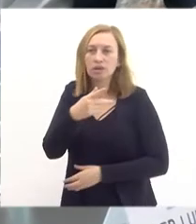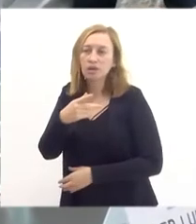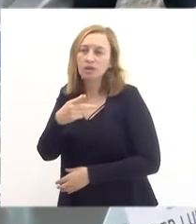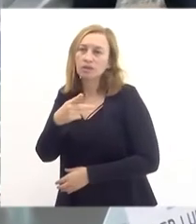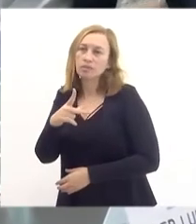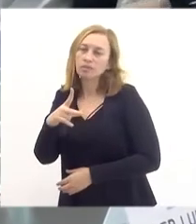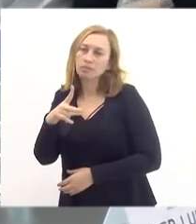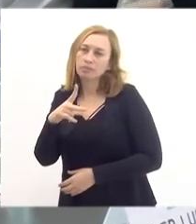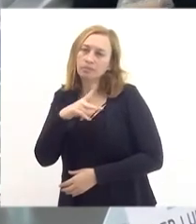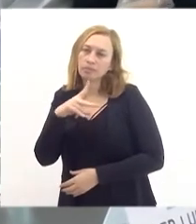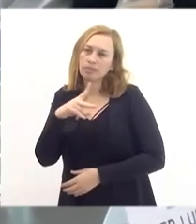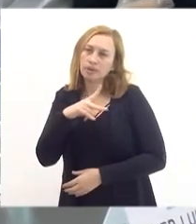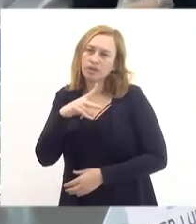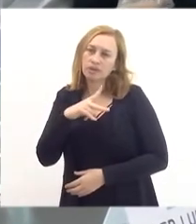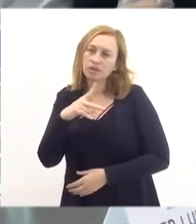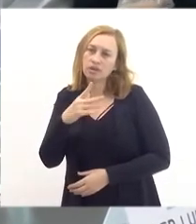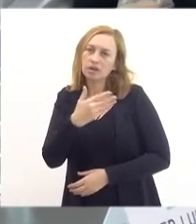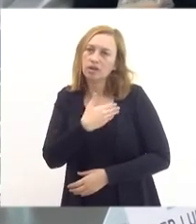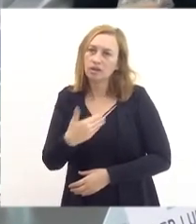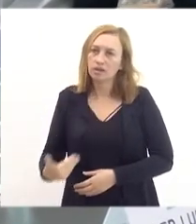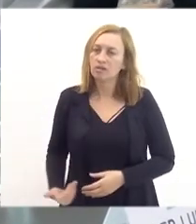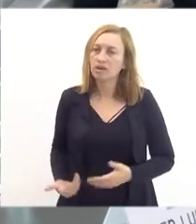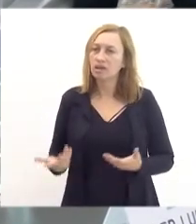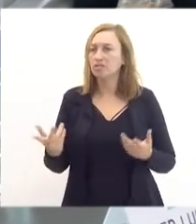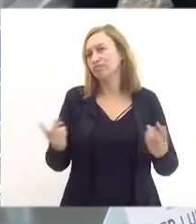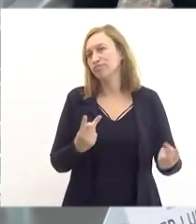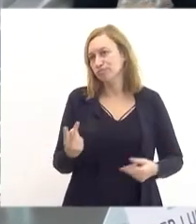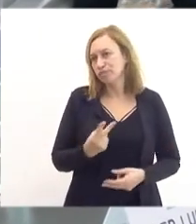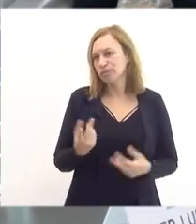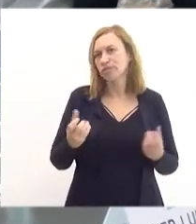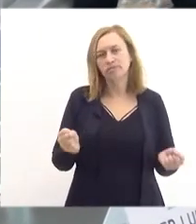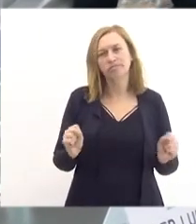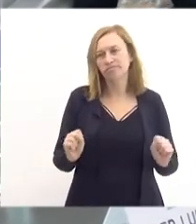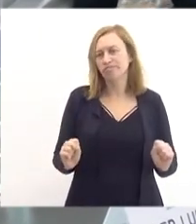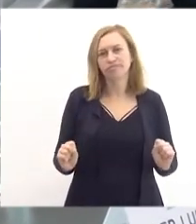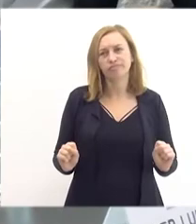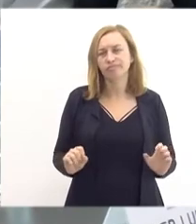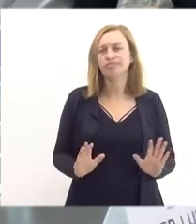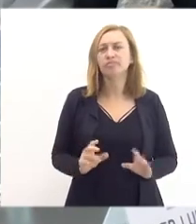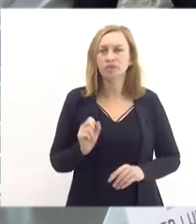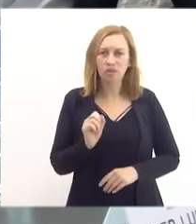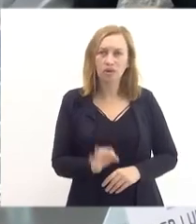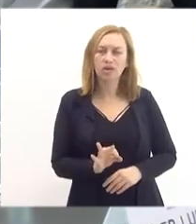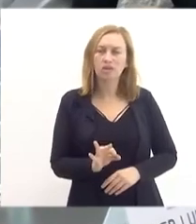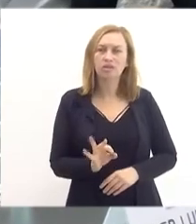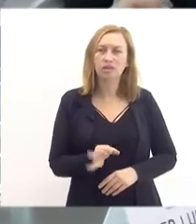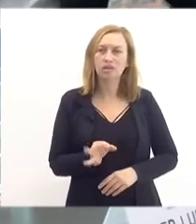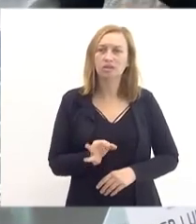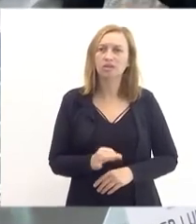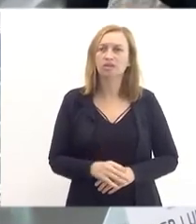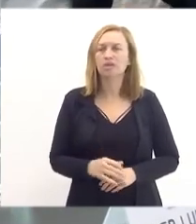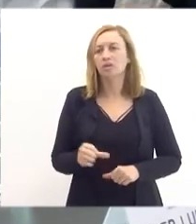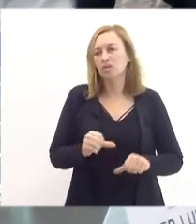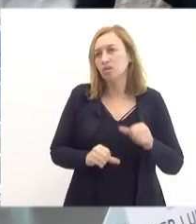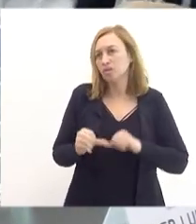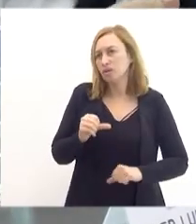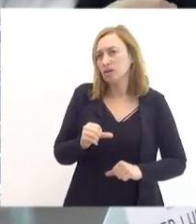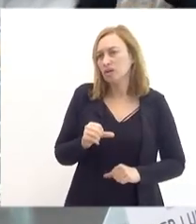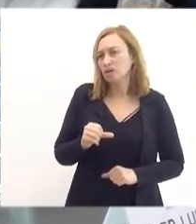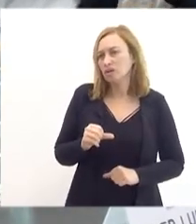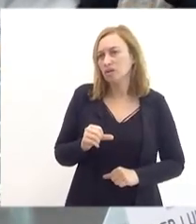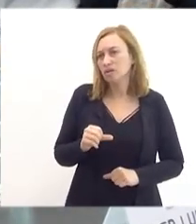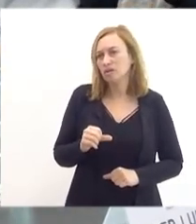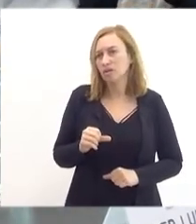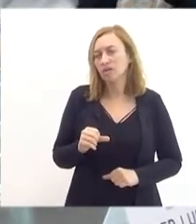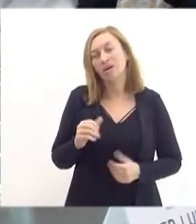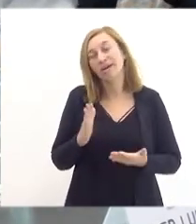O restante sai na regulamentação. Ah, tá certo. Entendeu? Então, eu ao contrário, quando a gente